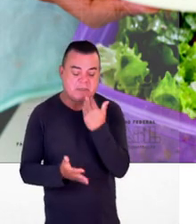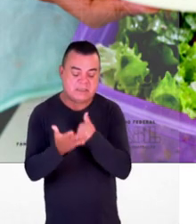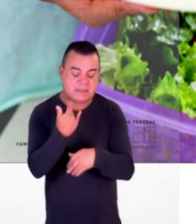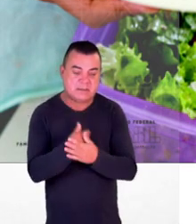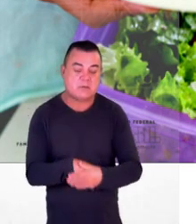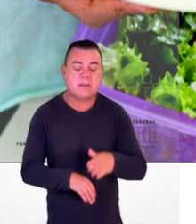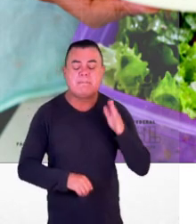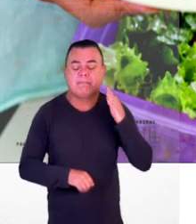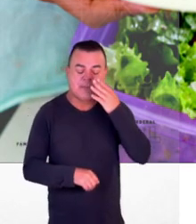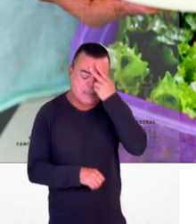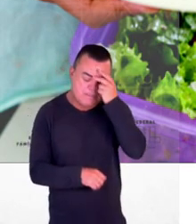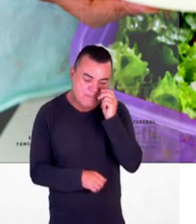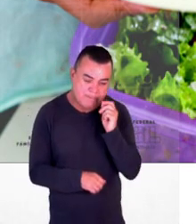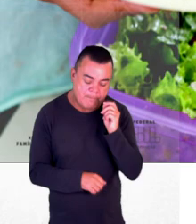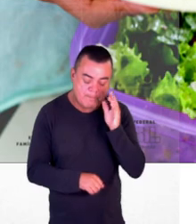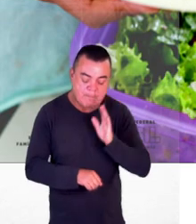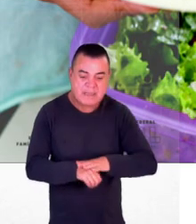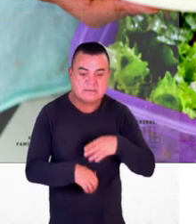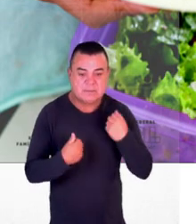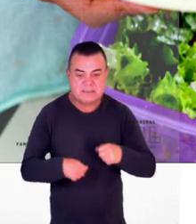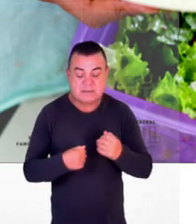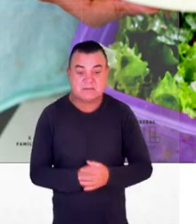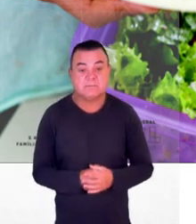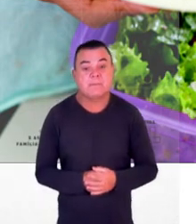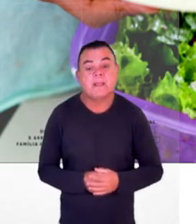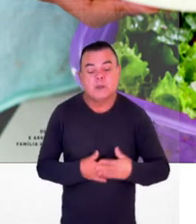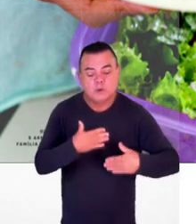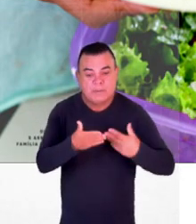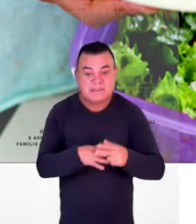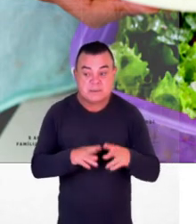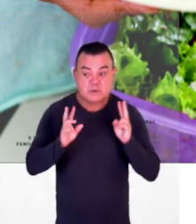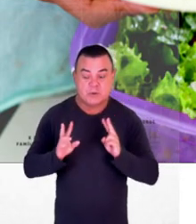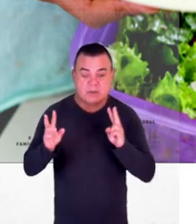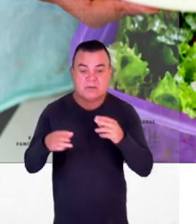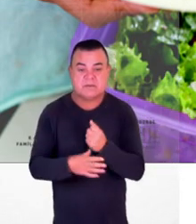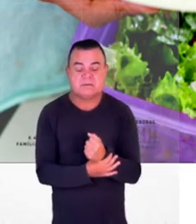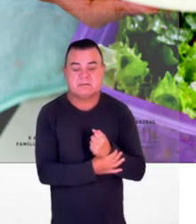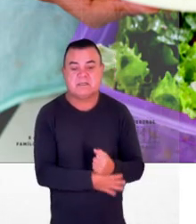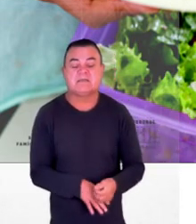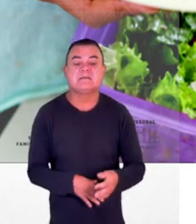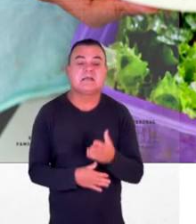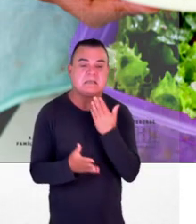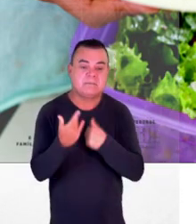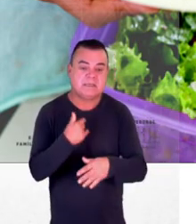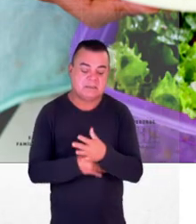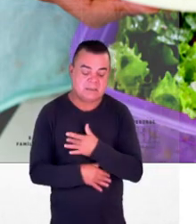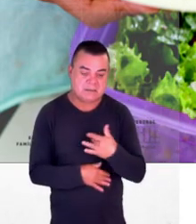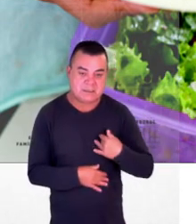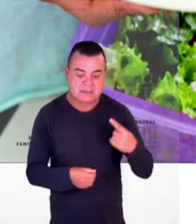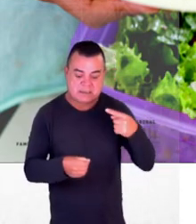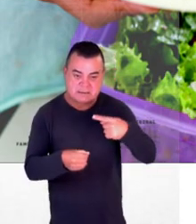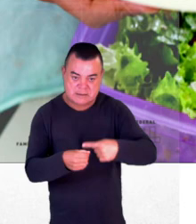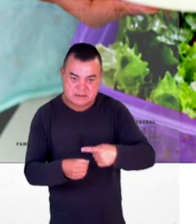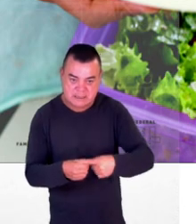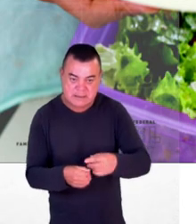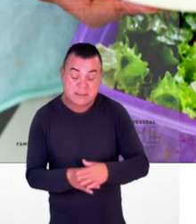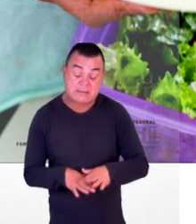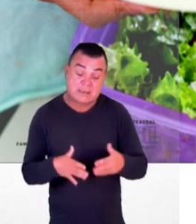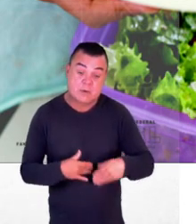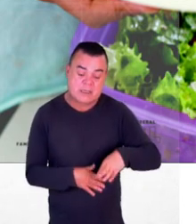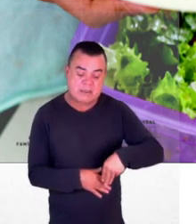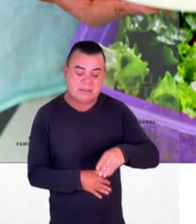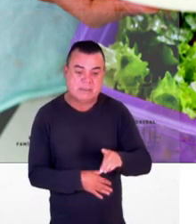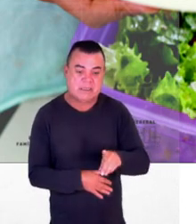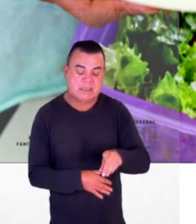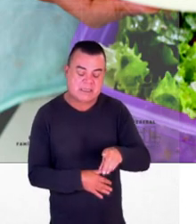precisa eh um processo de olhar paraa segurança alimentar e nutricional são nas cidades então o MDS em parceria com